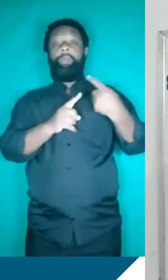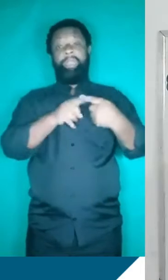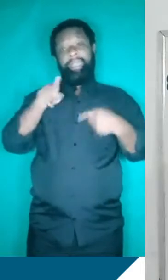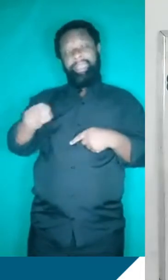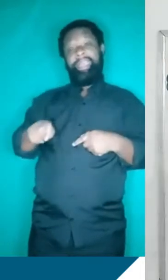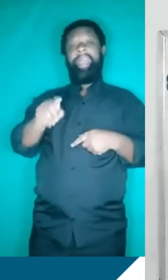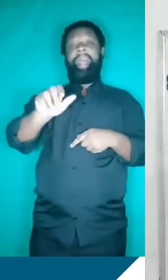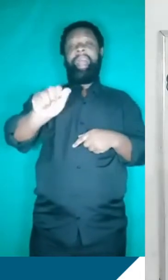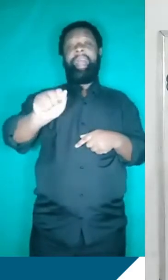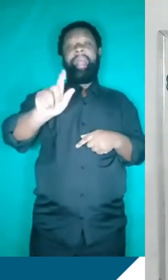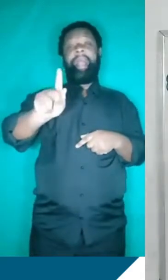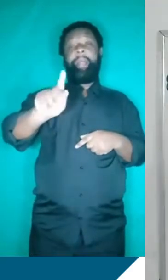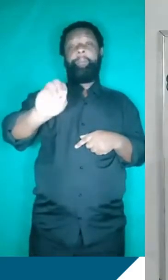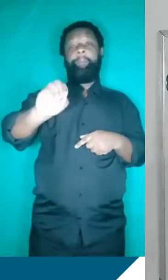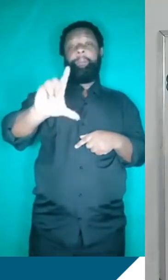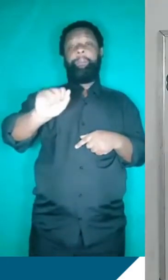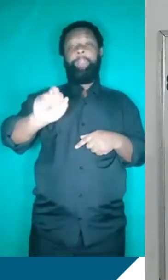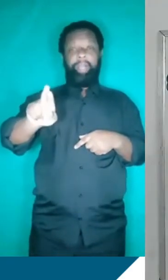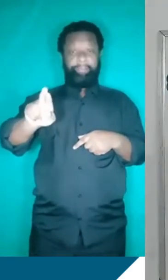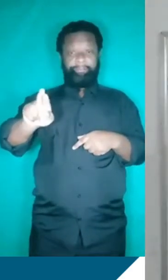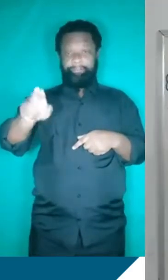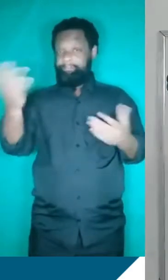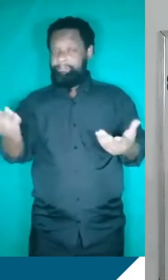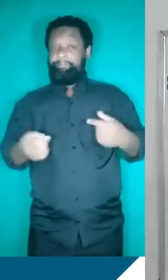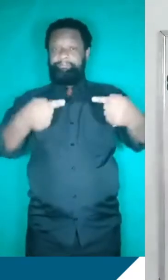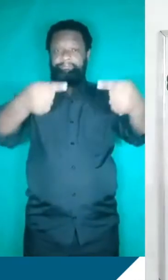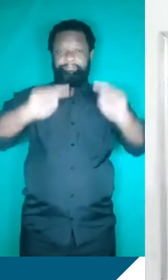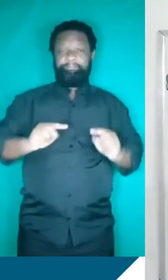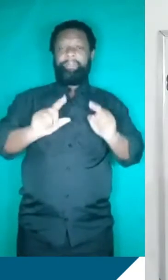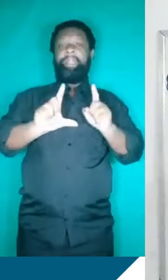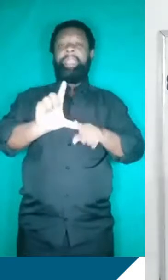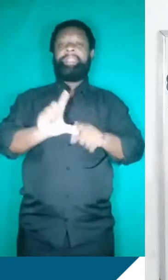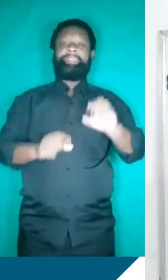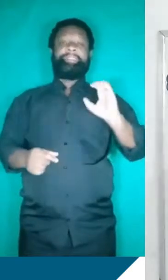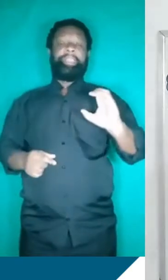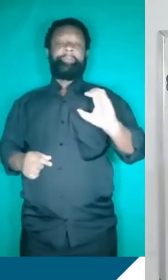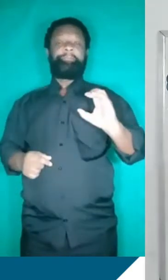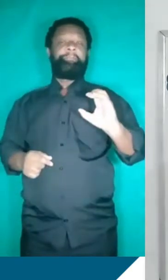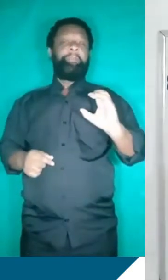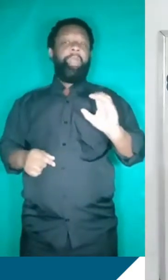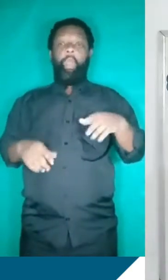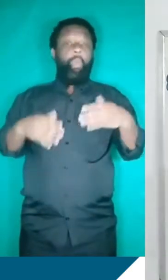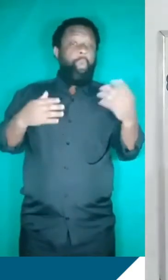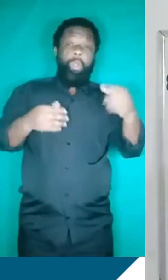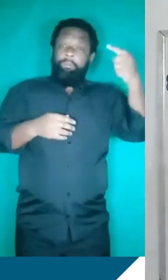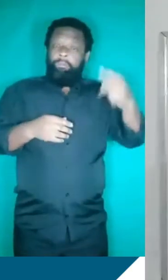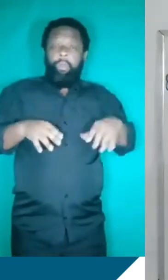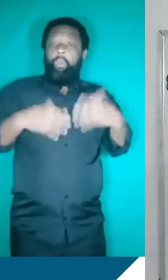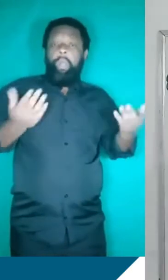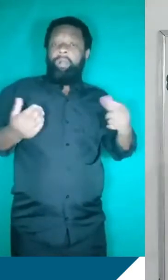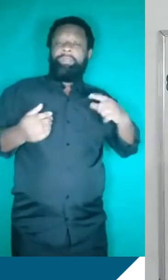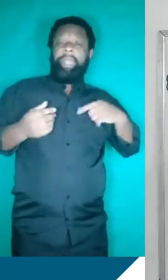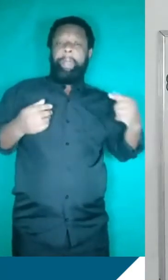vocês vão utilizar essa justificativa, tudo bem? E a letra C diz o seguinte: quais aqueles que